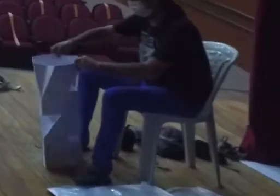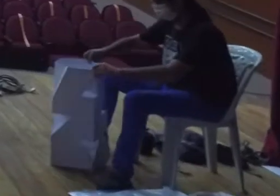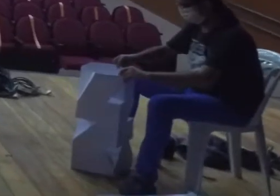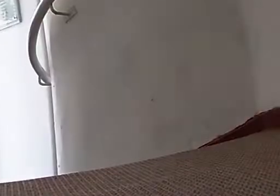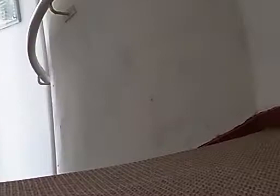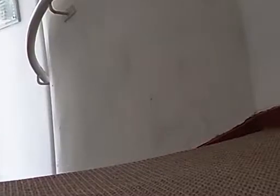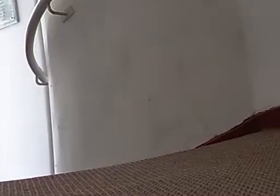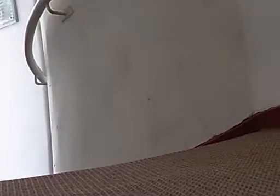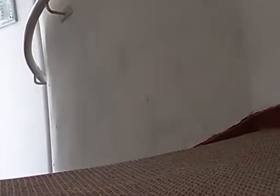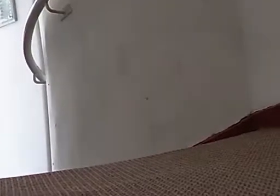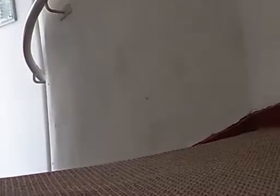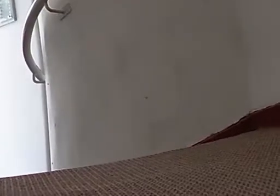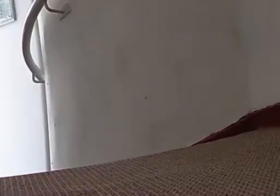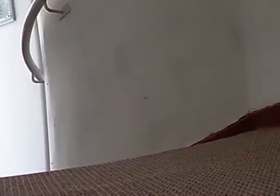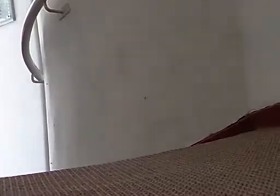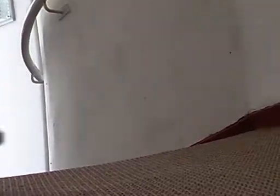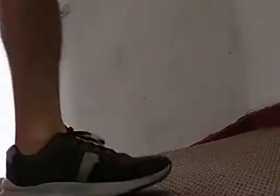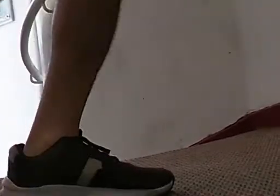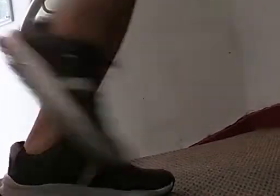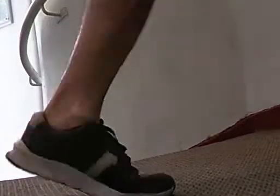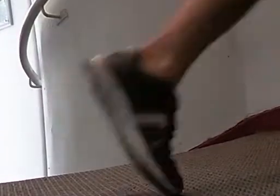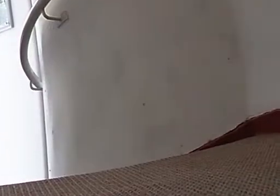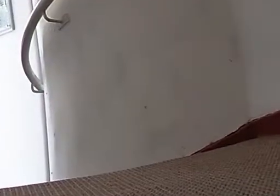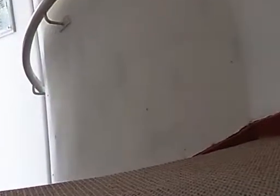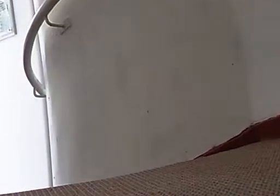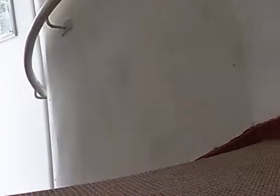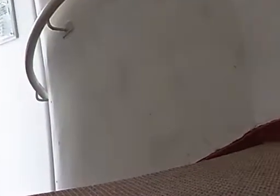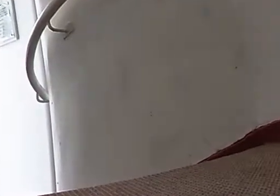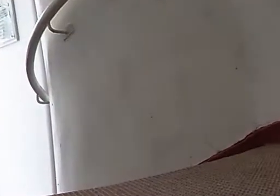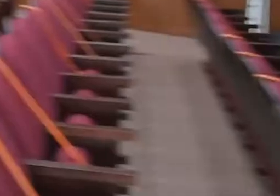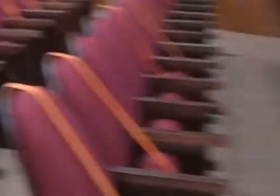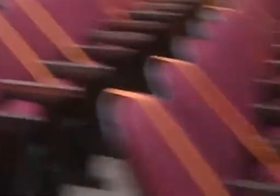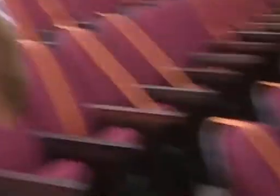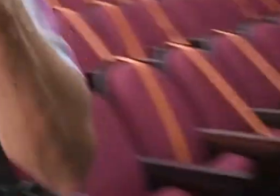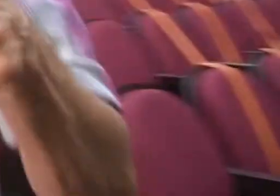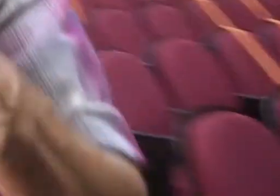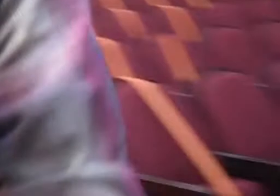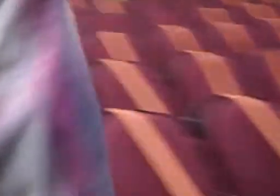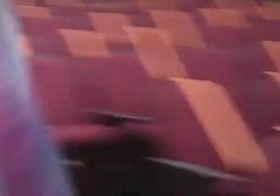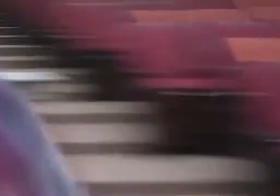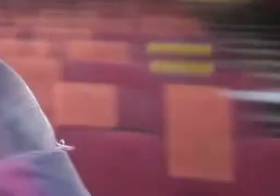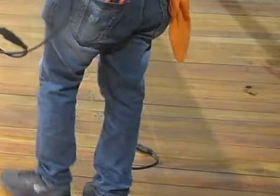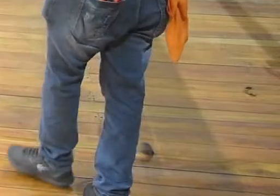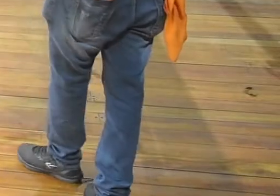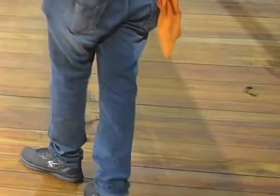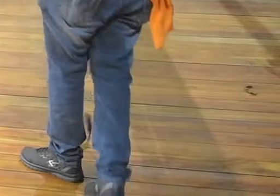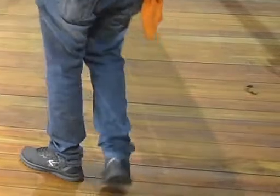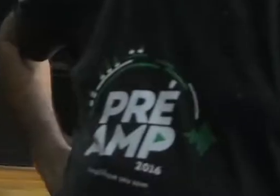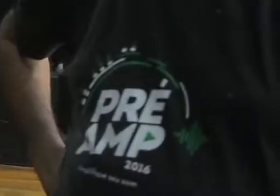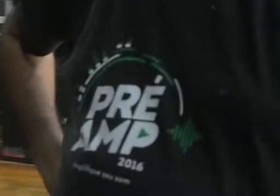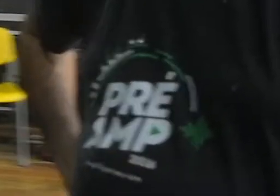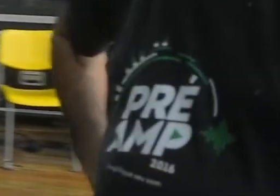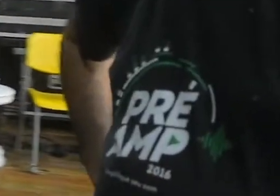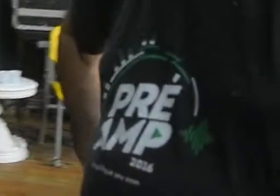E assim, mudamos a nossa forma de sentir. Como você está se sentindo hoje? Respirando? Você está